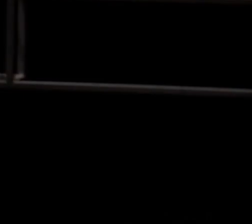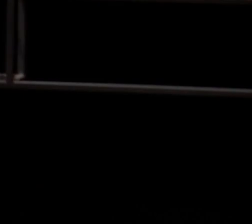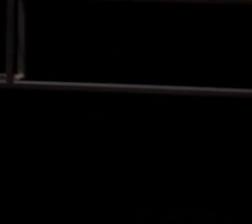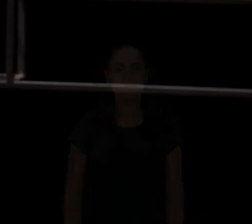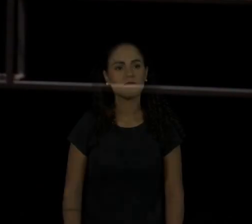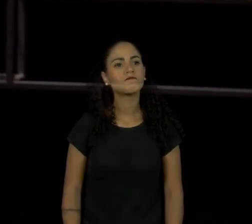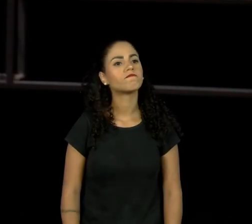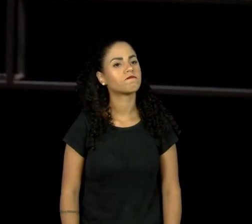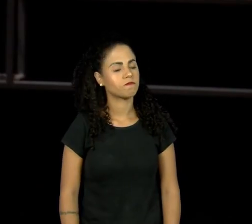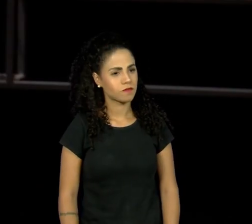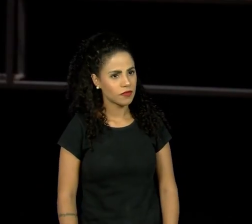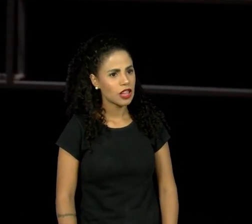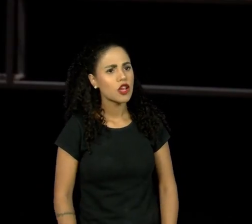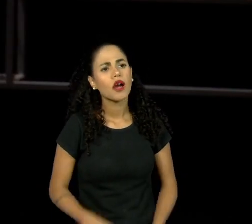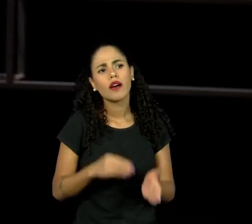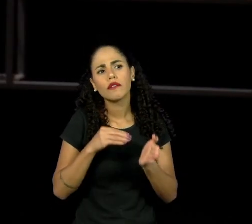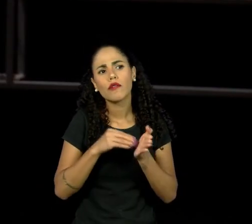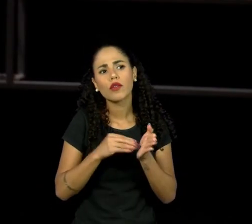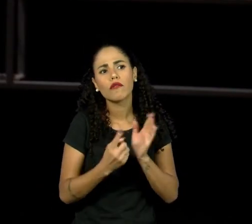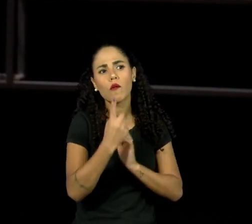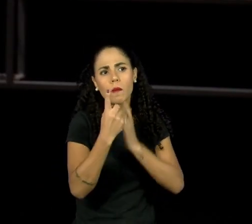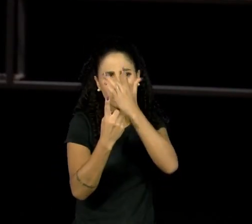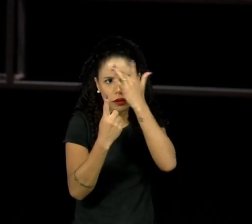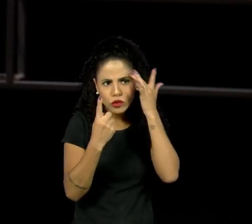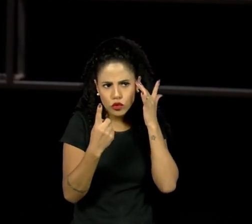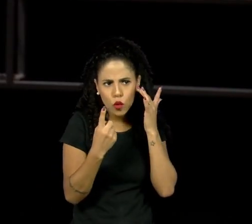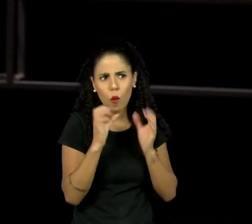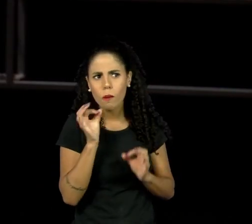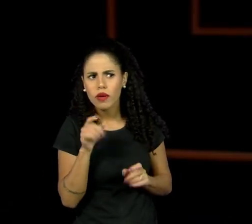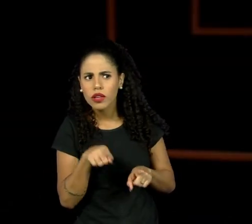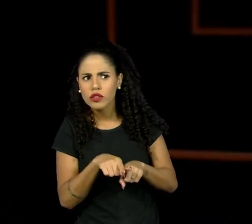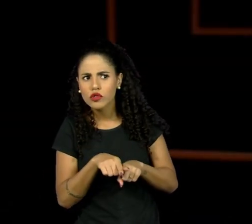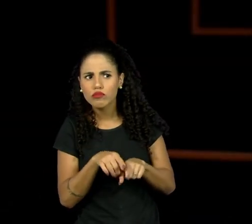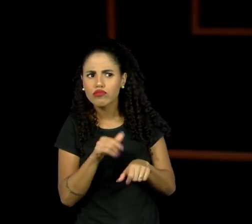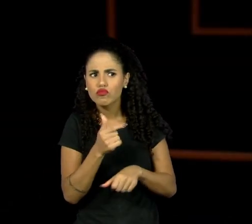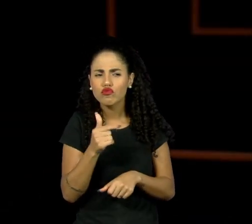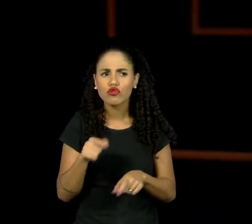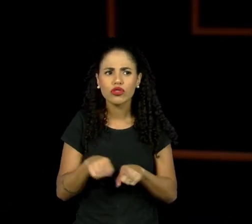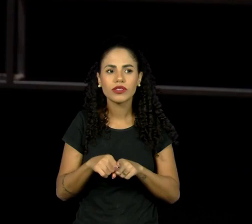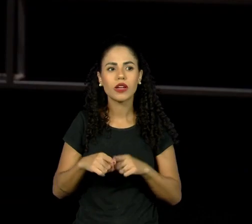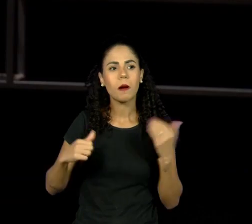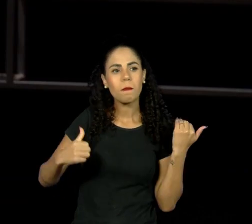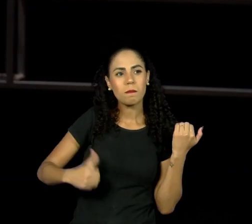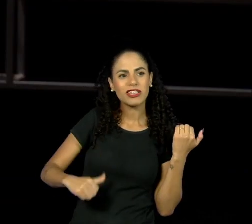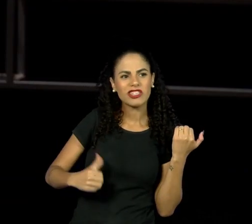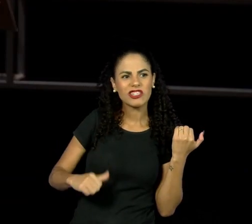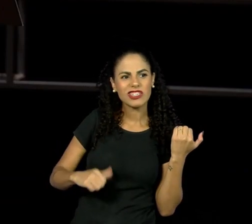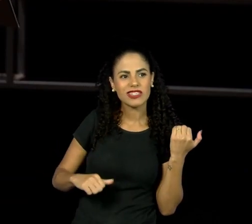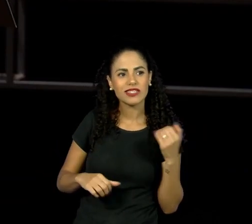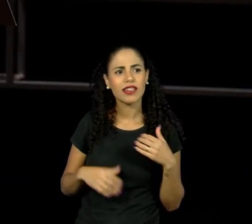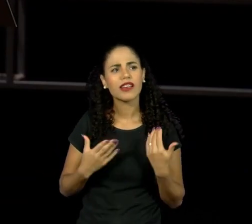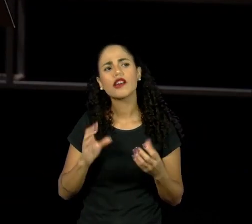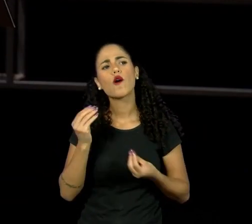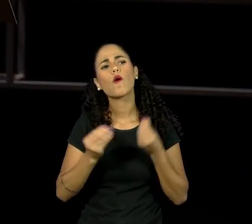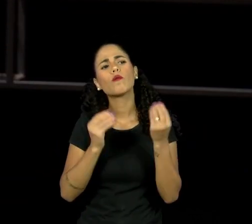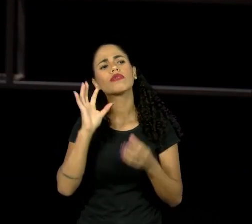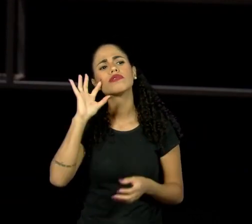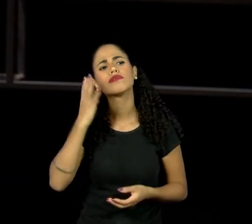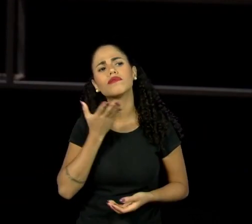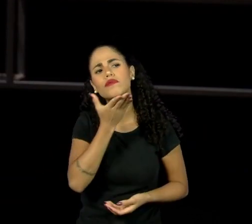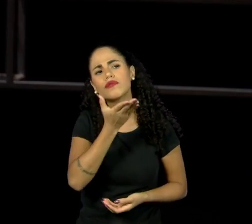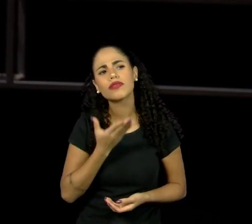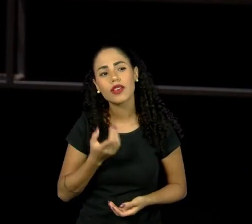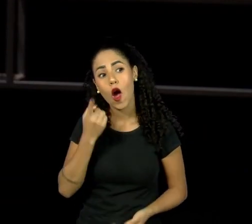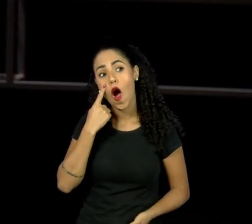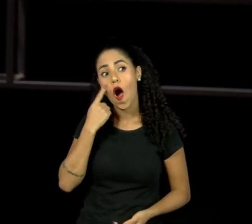Também faltava um baixista, né, na banda. Meu Deus, você sabe dessa história? E aí foi você que resolveu esse problema, né? Mas olha só